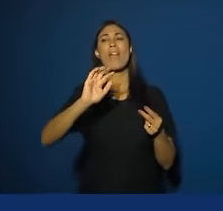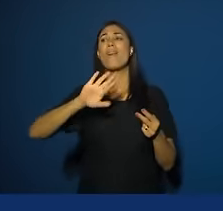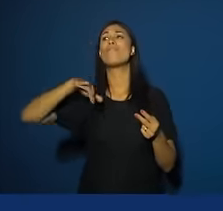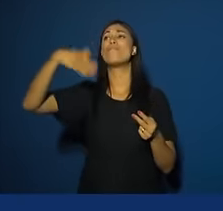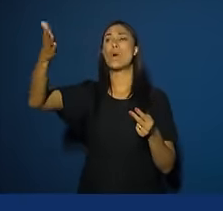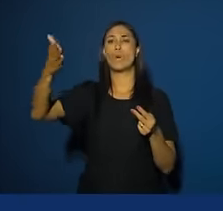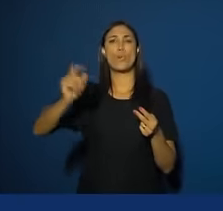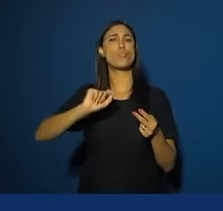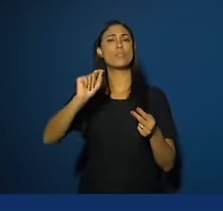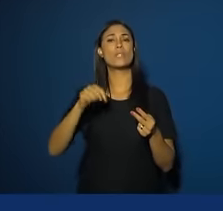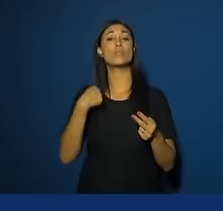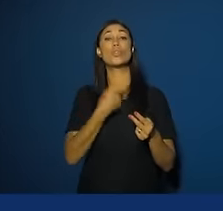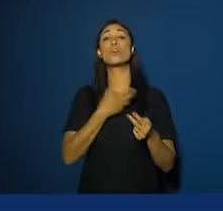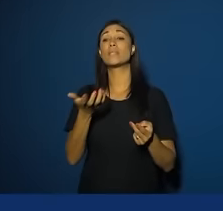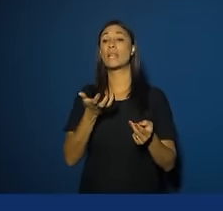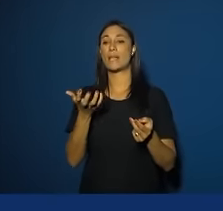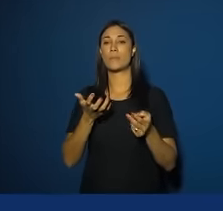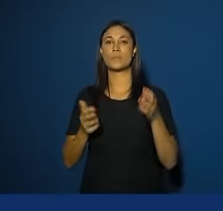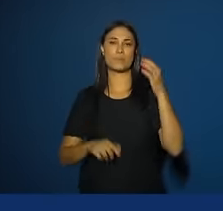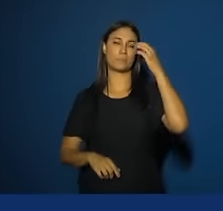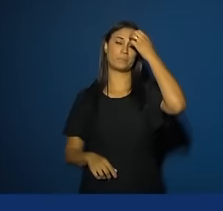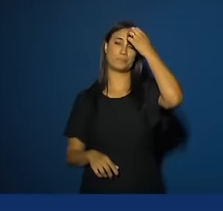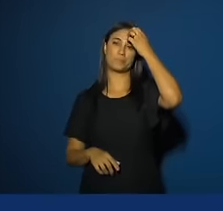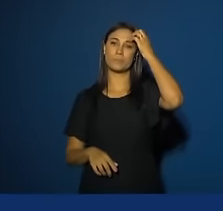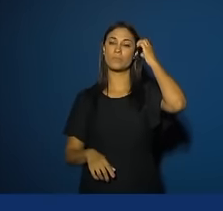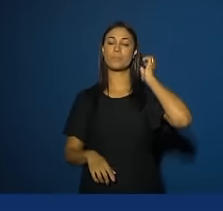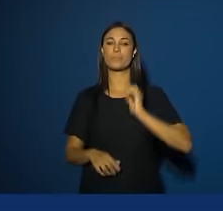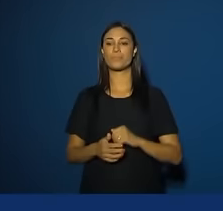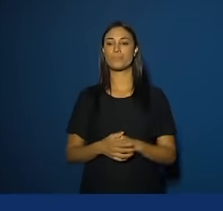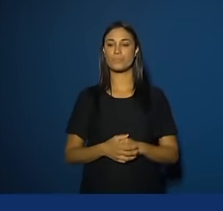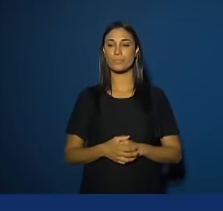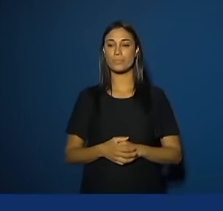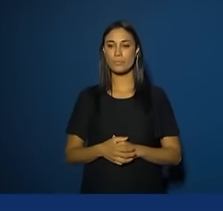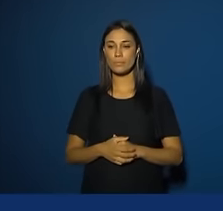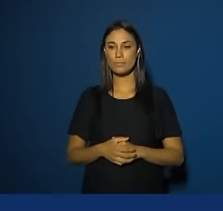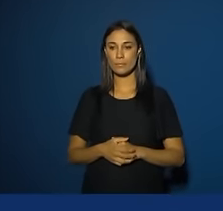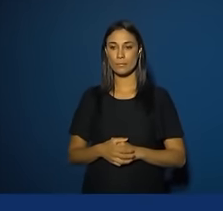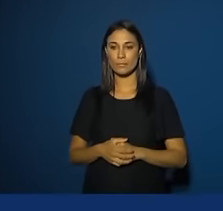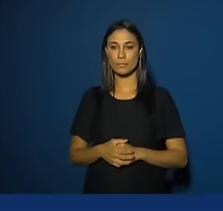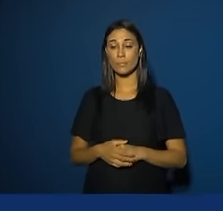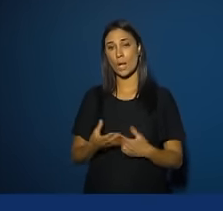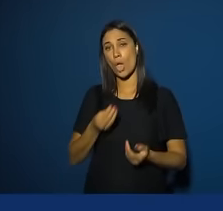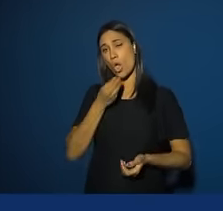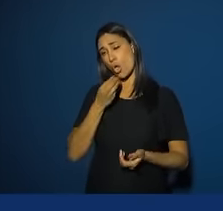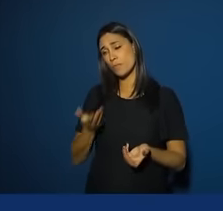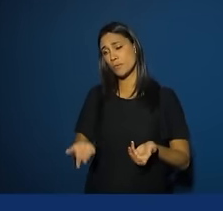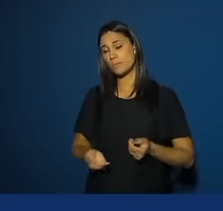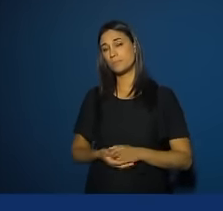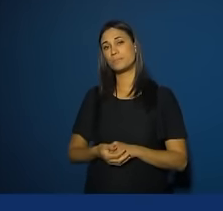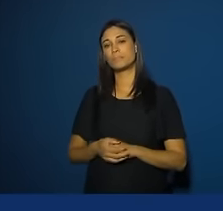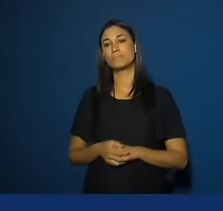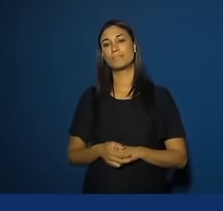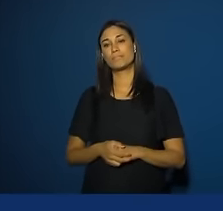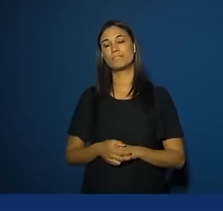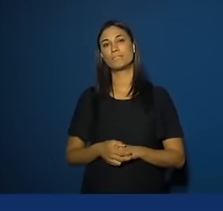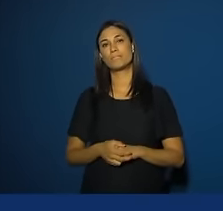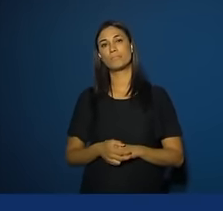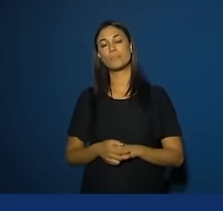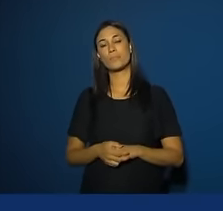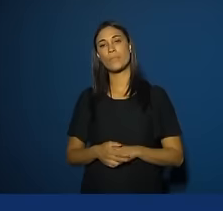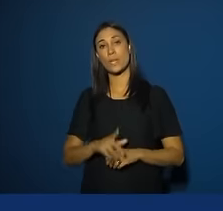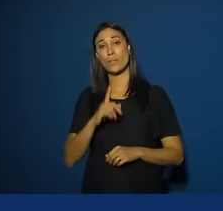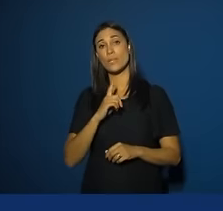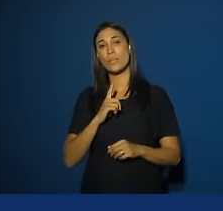gente quer olha o o obviamente que você eh